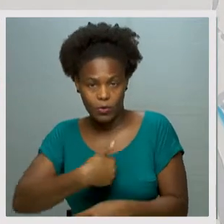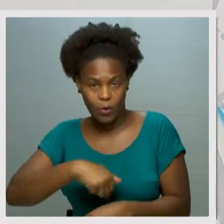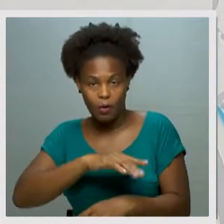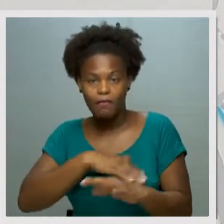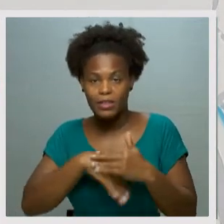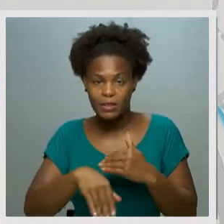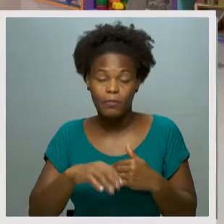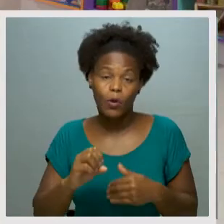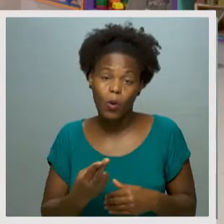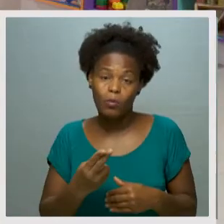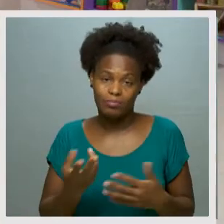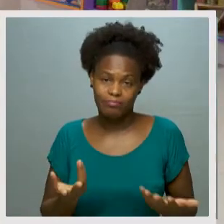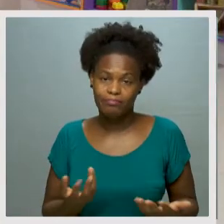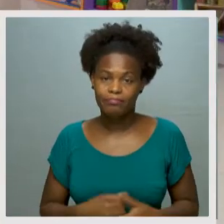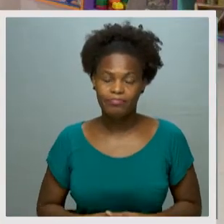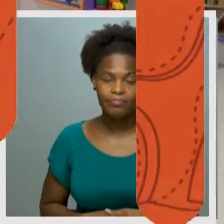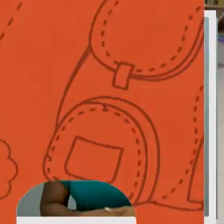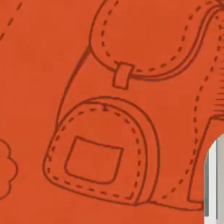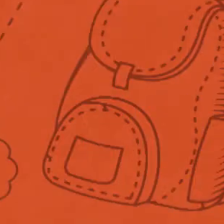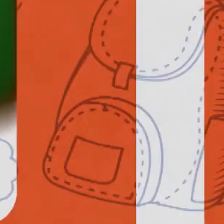nós fizemos, ou que nós fazemos.